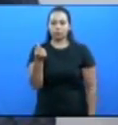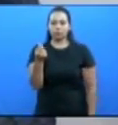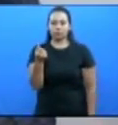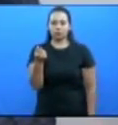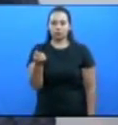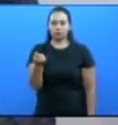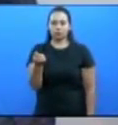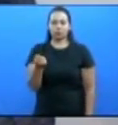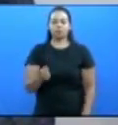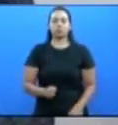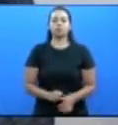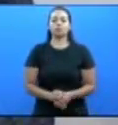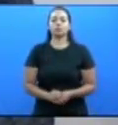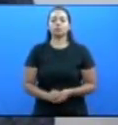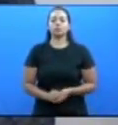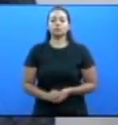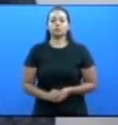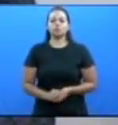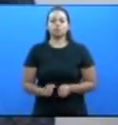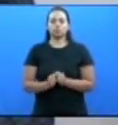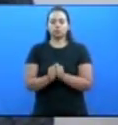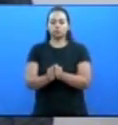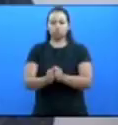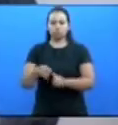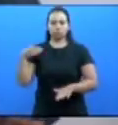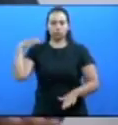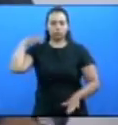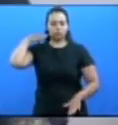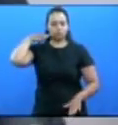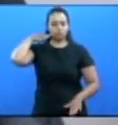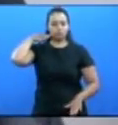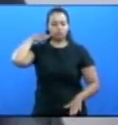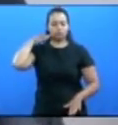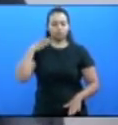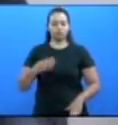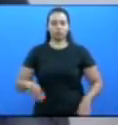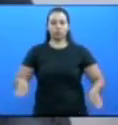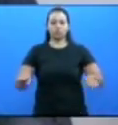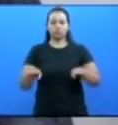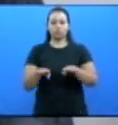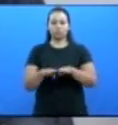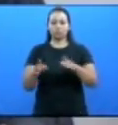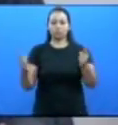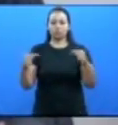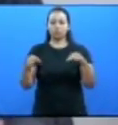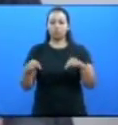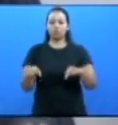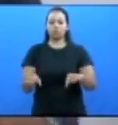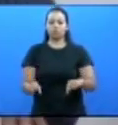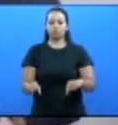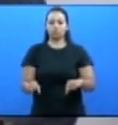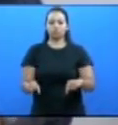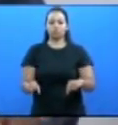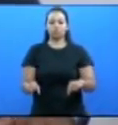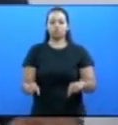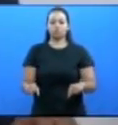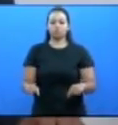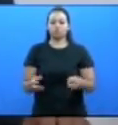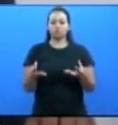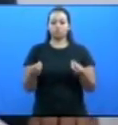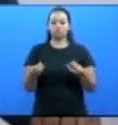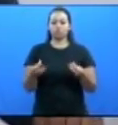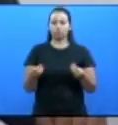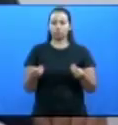5 milhões e 118 mil reais, hoje foi assinado um convênio com a Caixa Econômica Federal, e a gente também está aqui hoje votando esse orçamento, e tantos e tantos